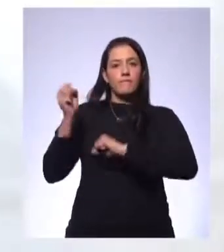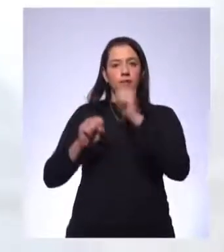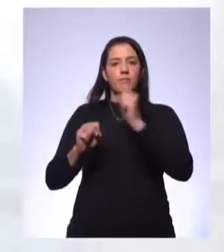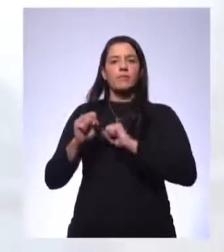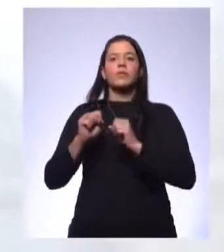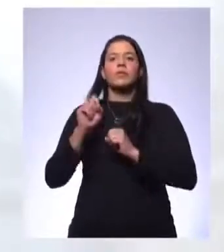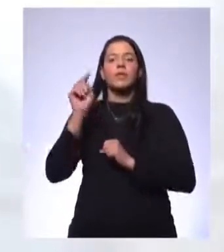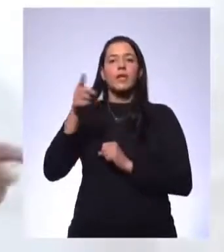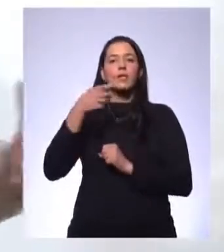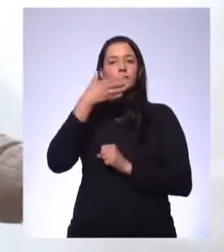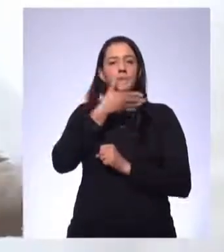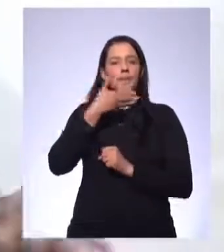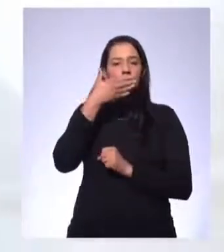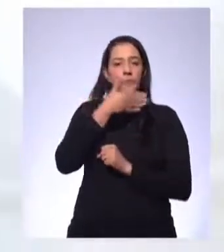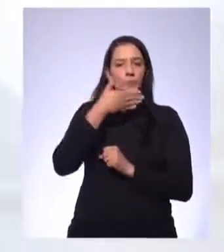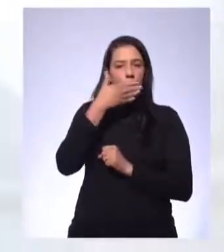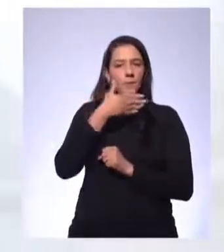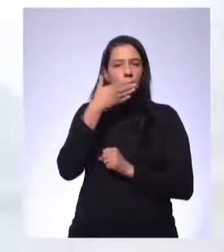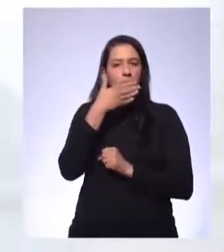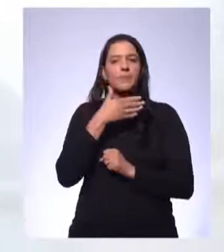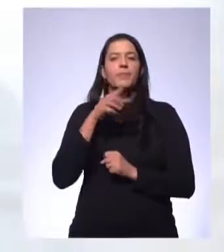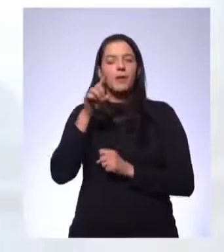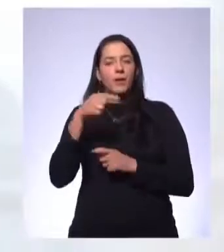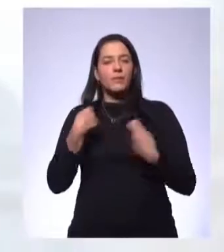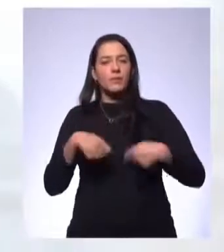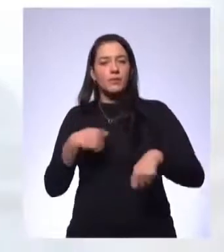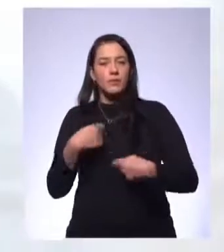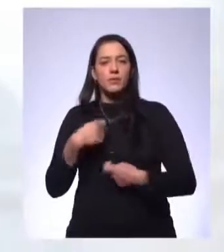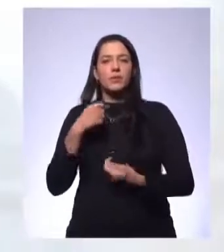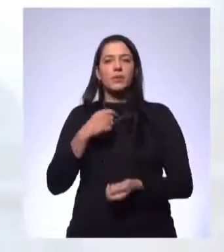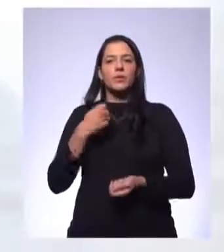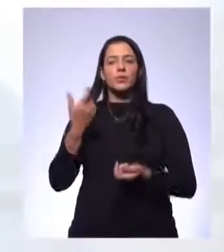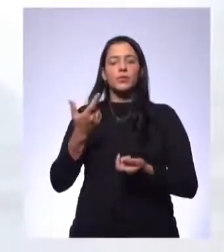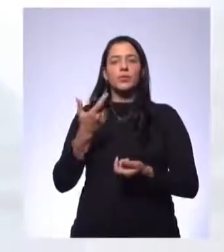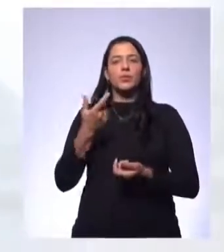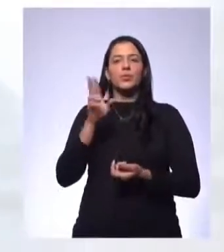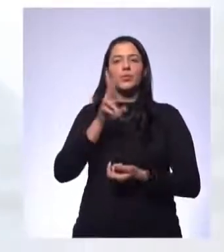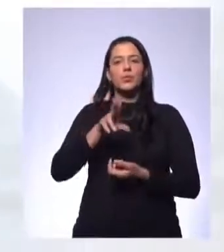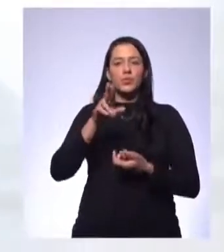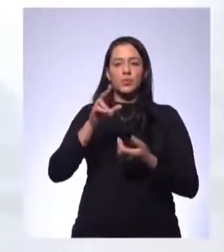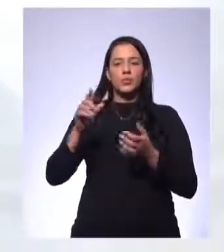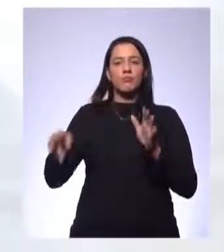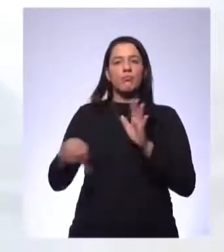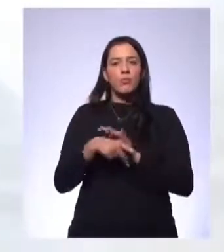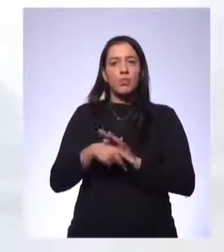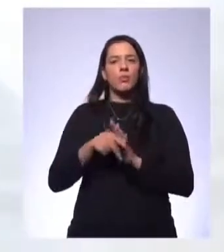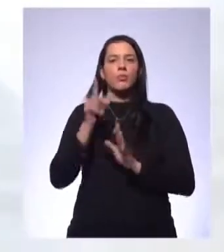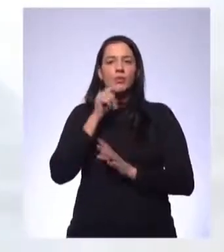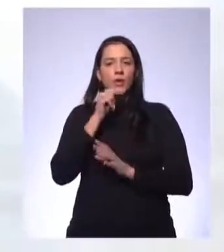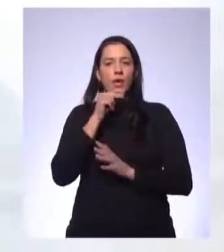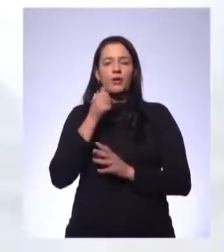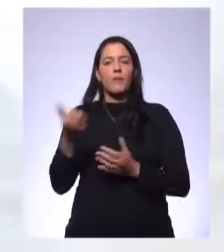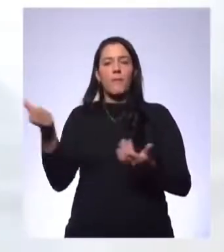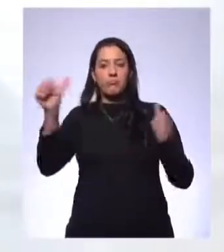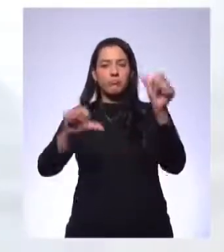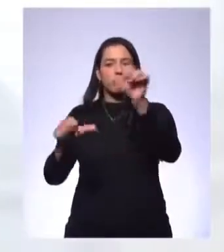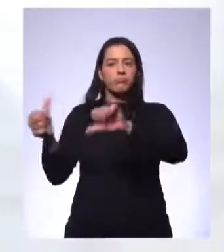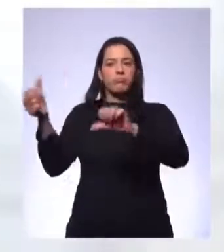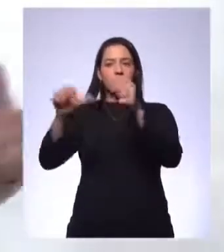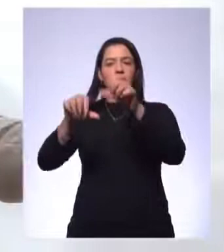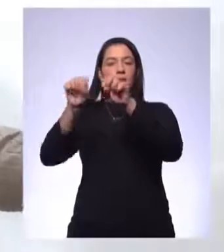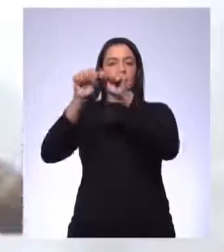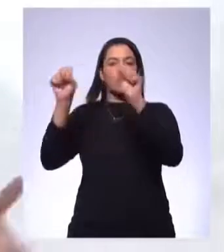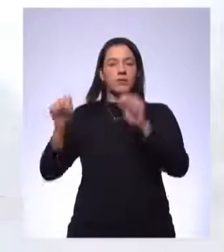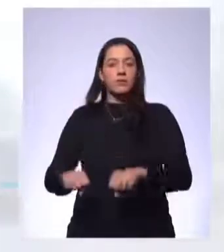cana-de-açúcar, a gente precisa de uma quantidade de água lá suficiente para poder abastecer os sistemas, para